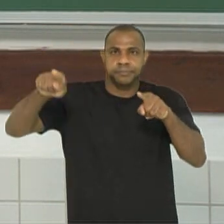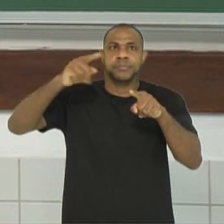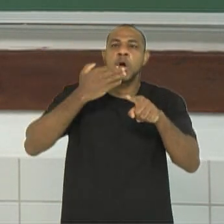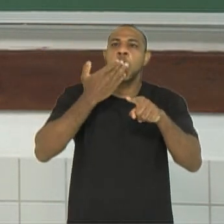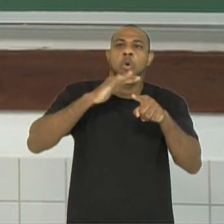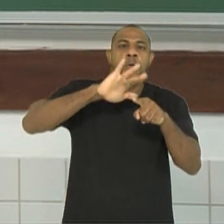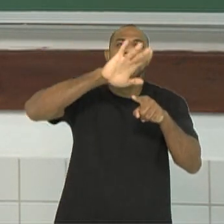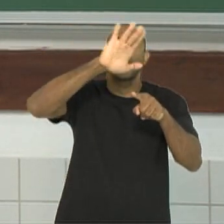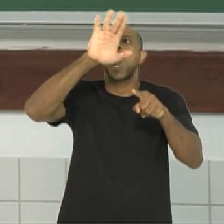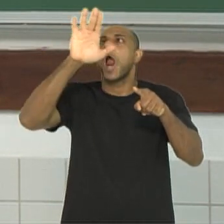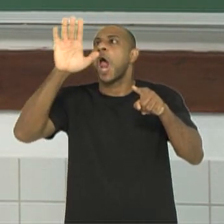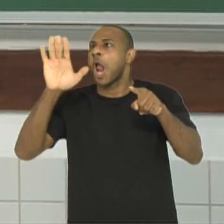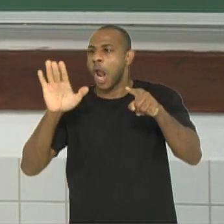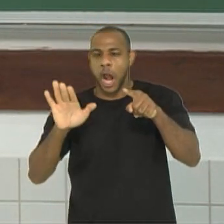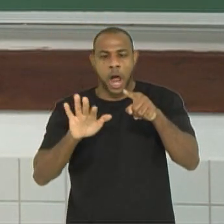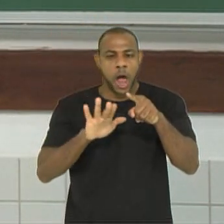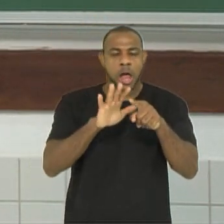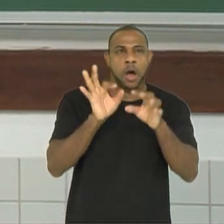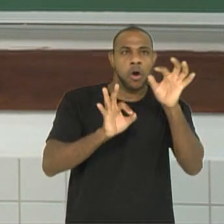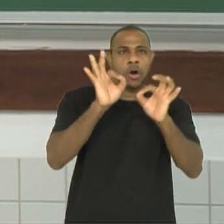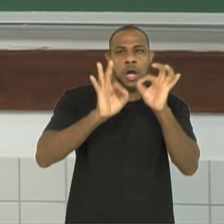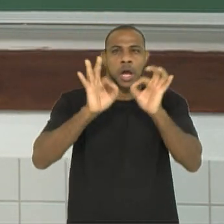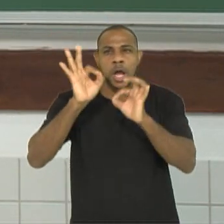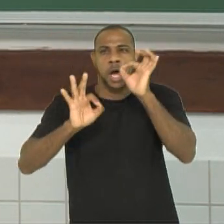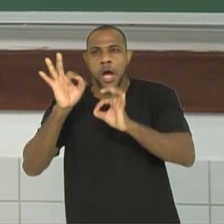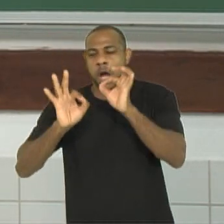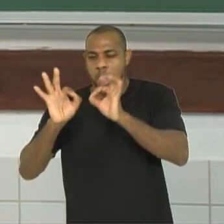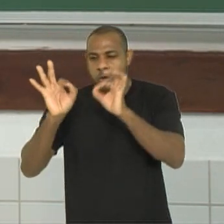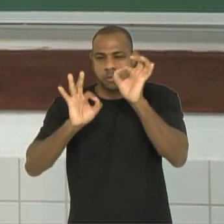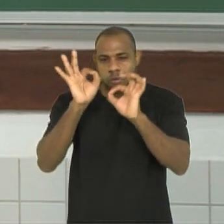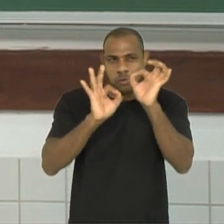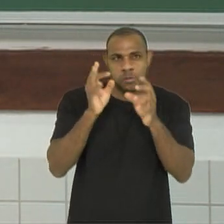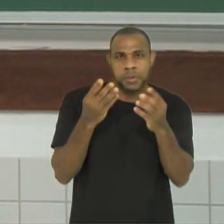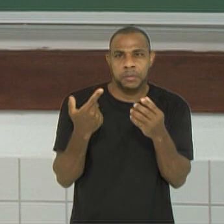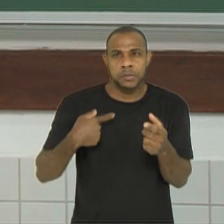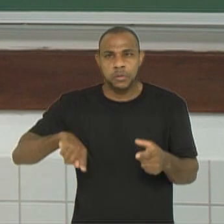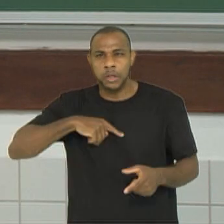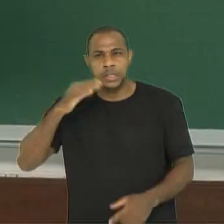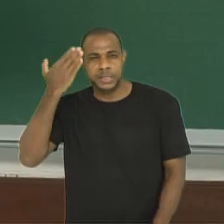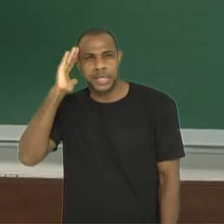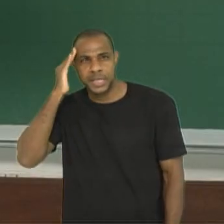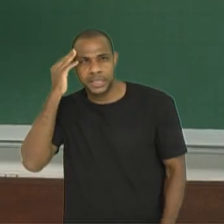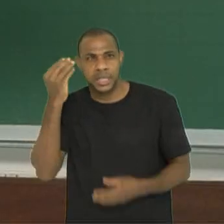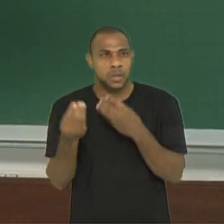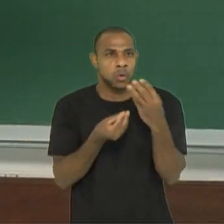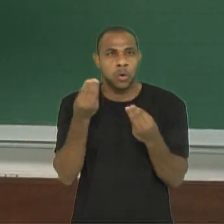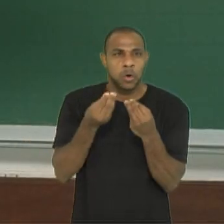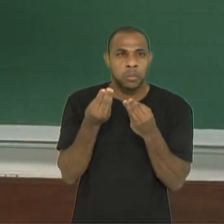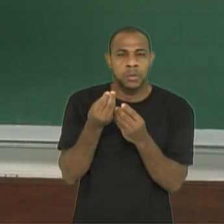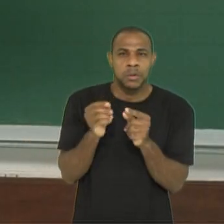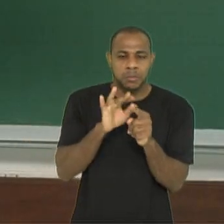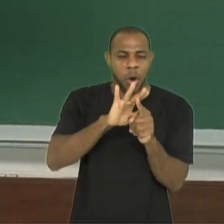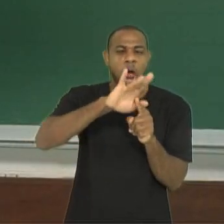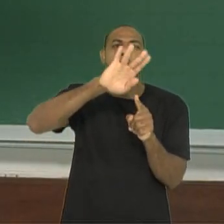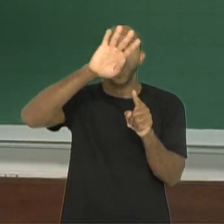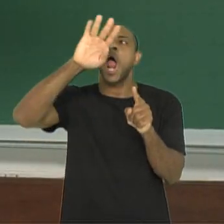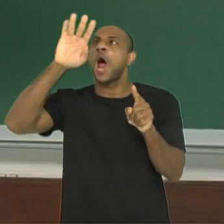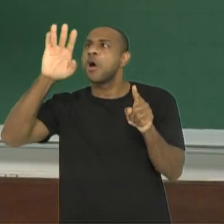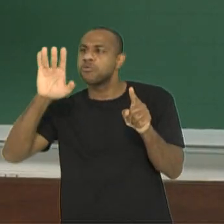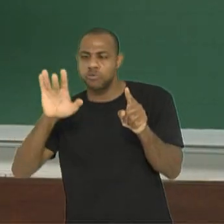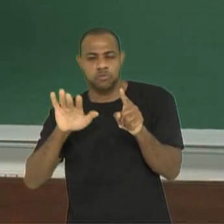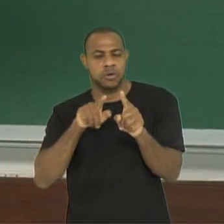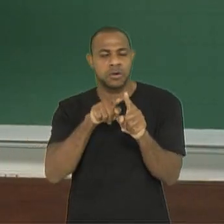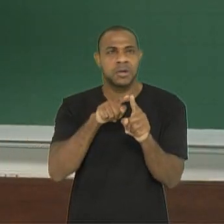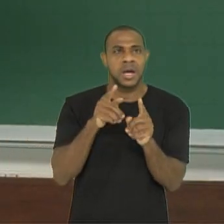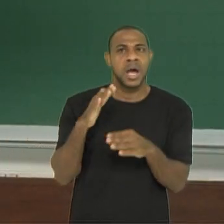cromático, ele vem organizado por essas cores, tá? Para a gente compreender como, até mesmo esse ciclo cromático que foi organizado, ele